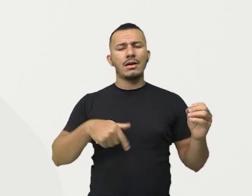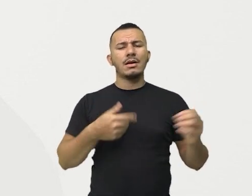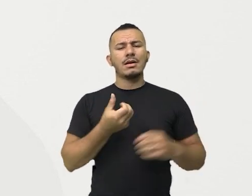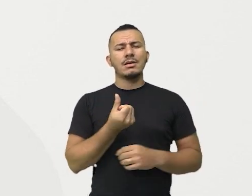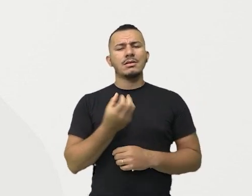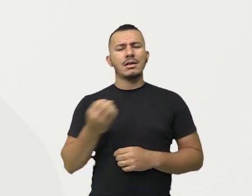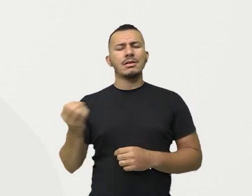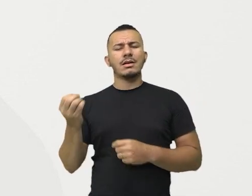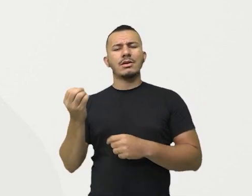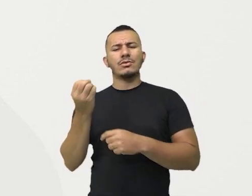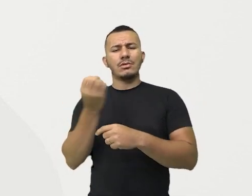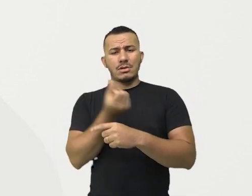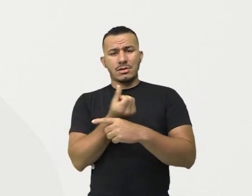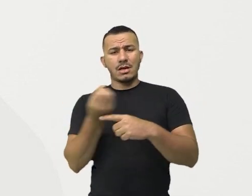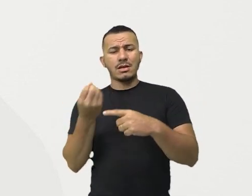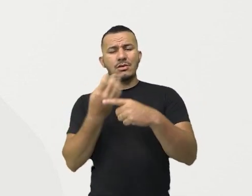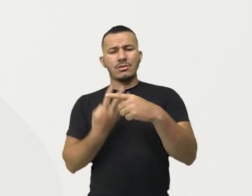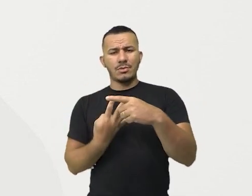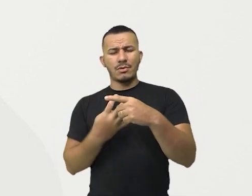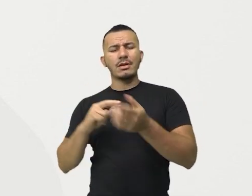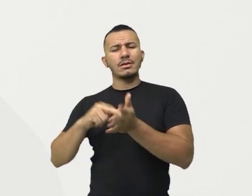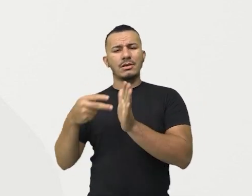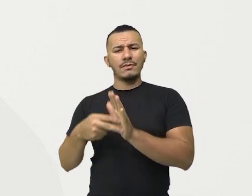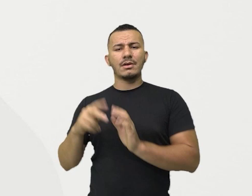sobre 4, que é igual a